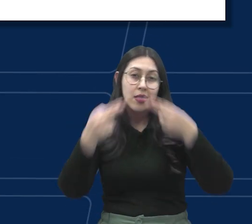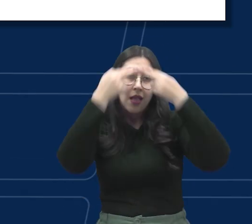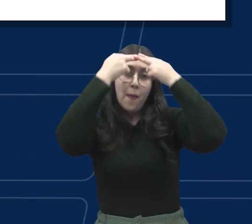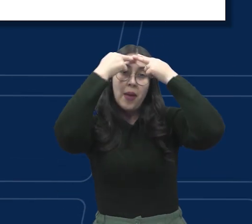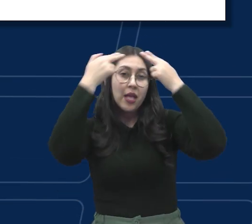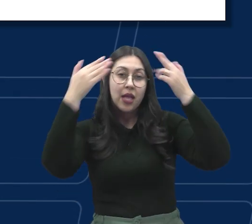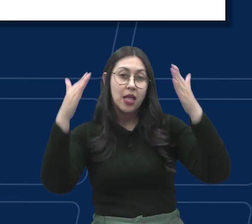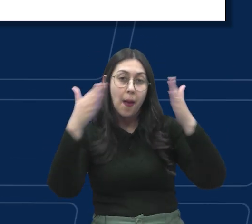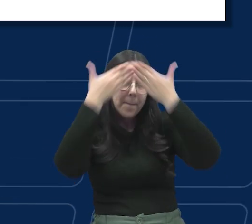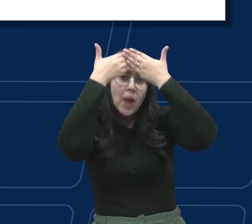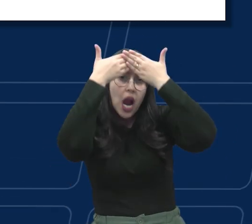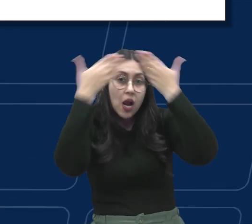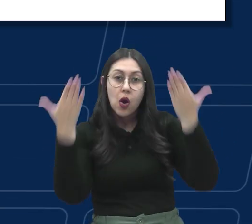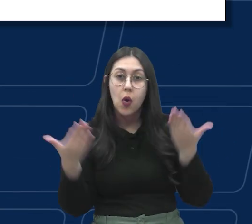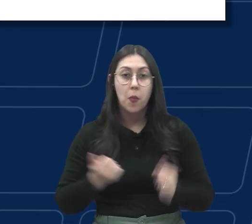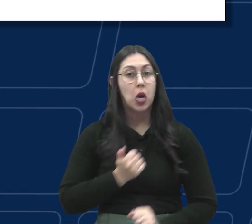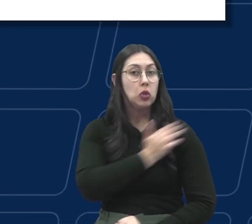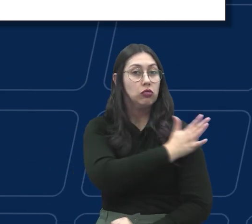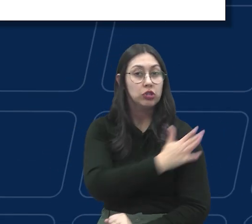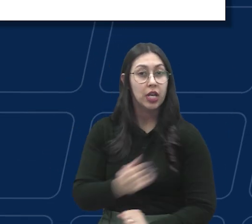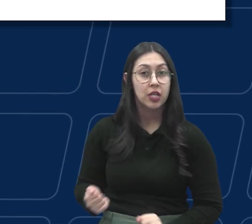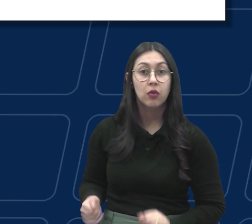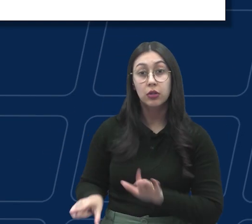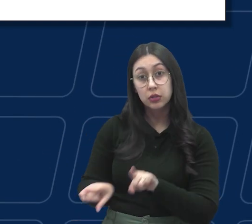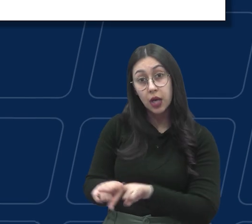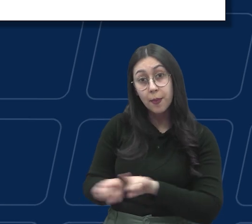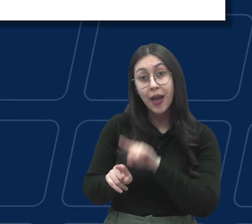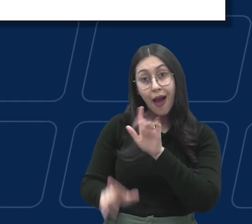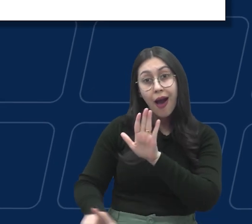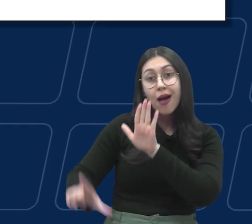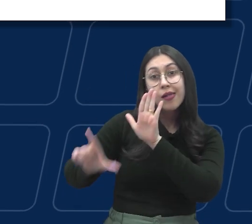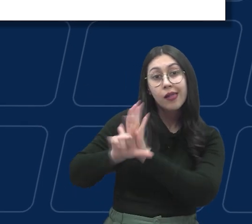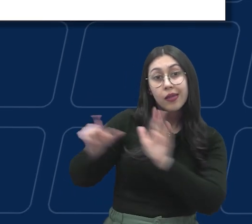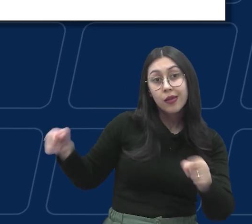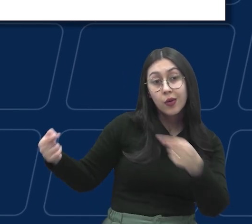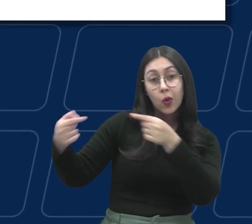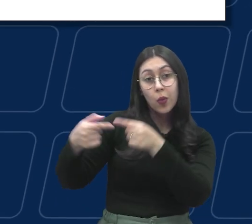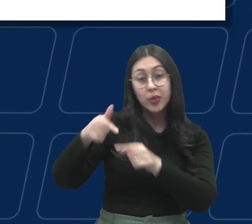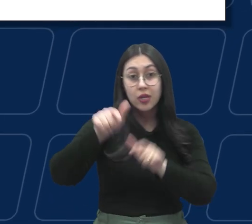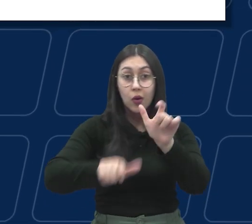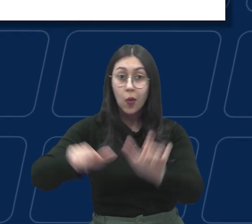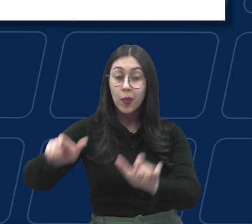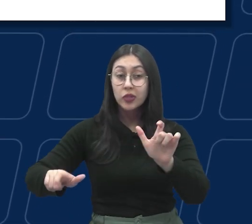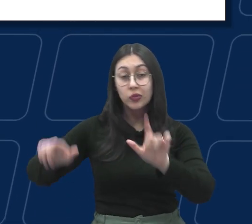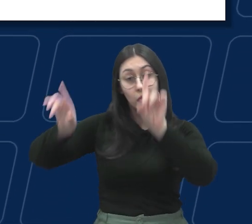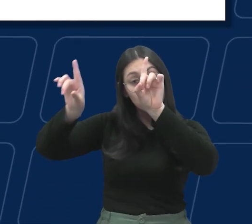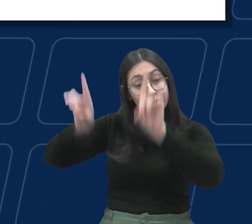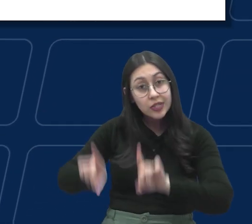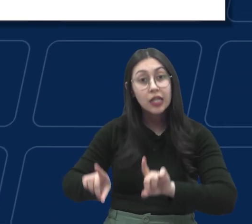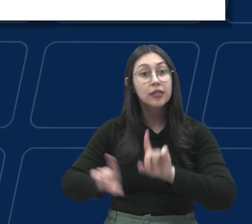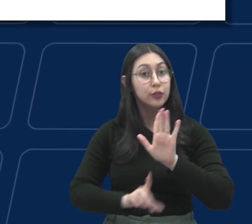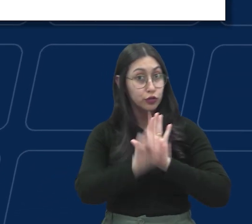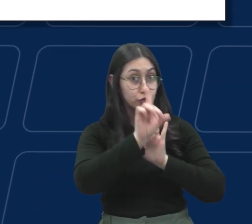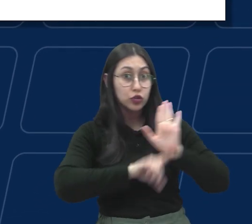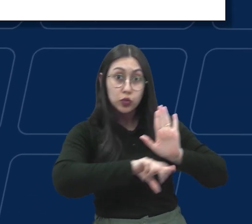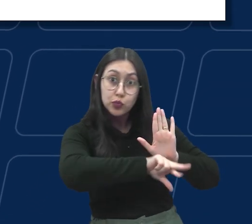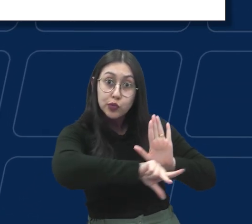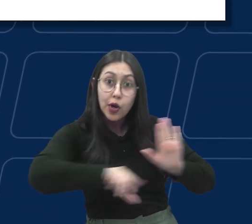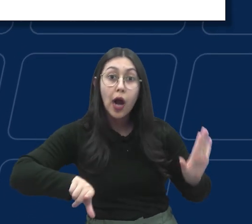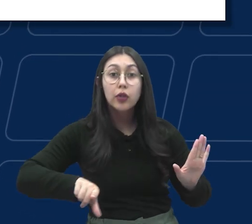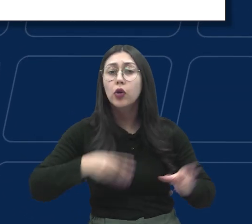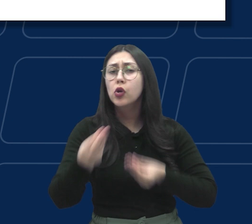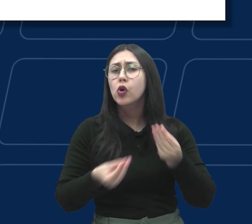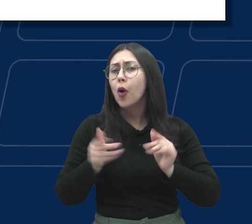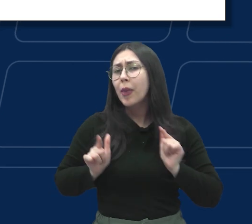mitos, estigmas e preconceitos, legislação e normas pertinentes aos direitos das pessoas com deficiência e